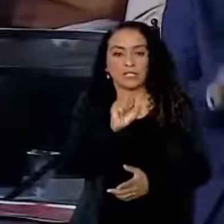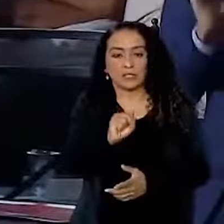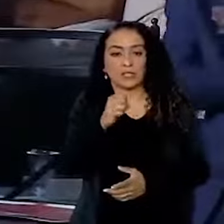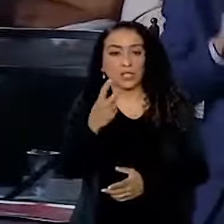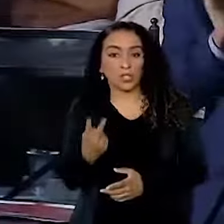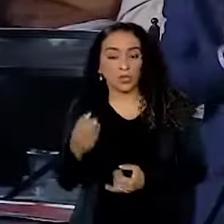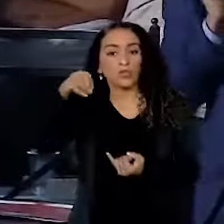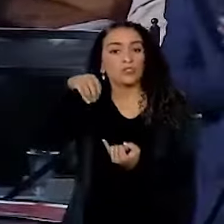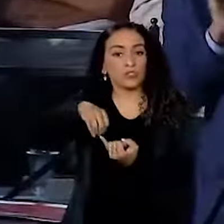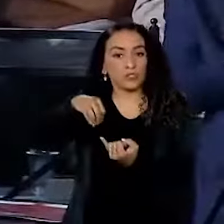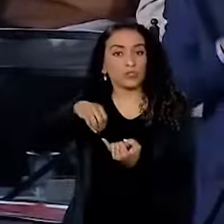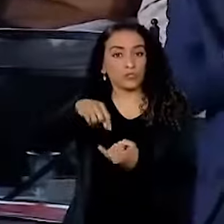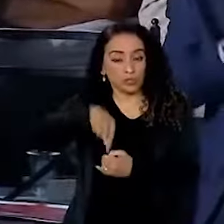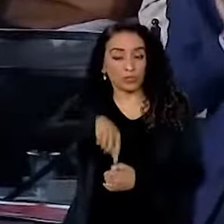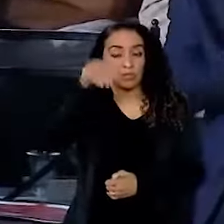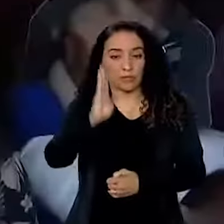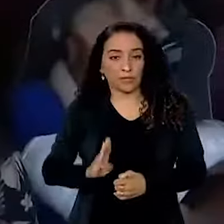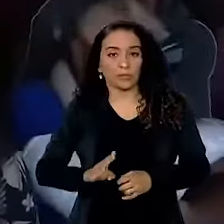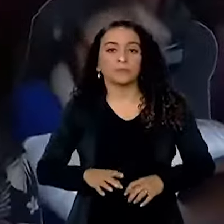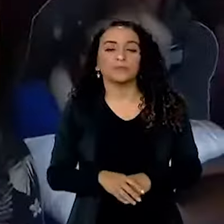782 institutos federais nesse país.